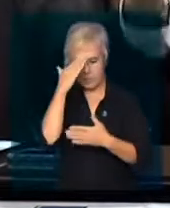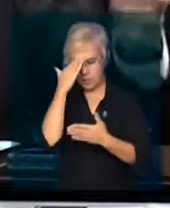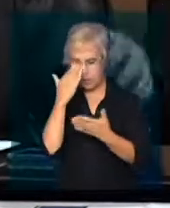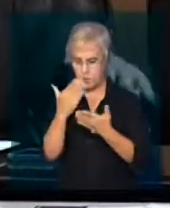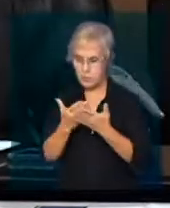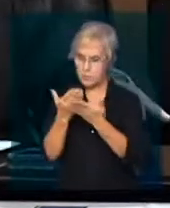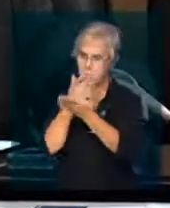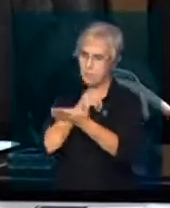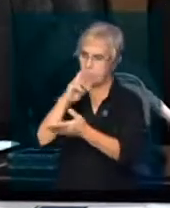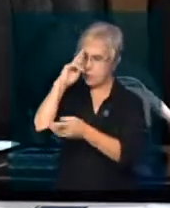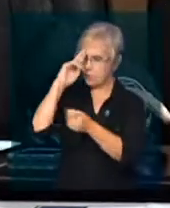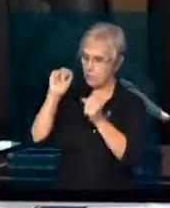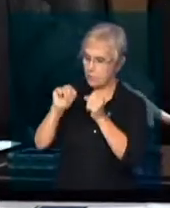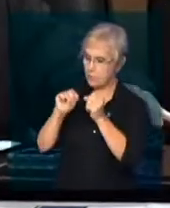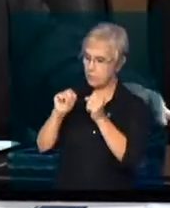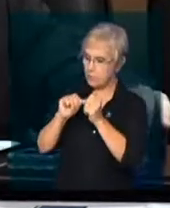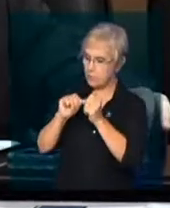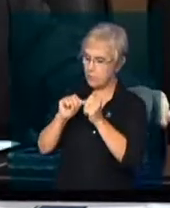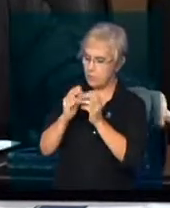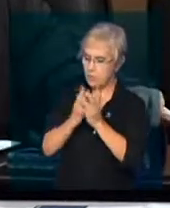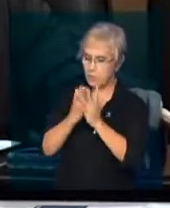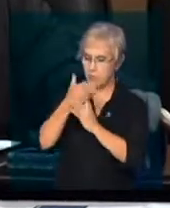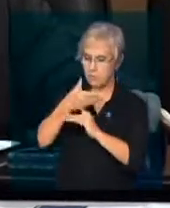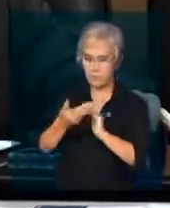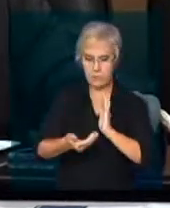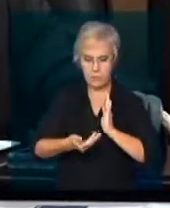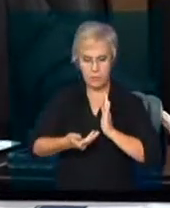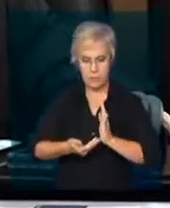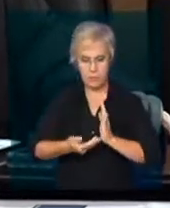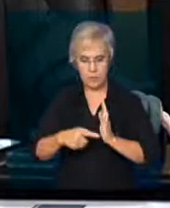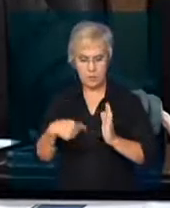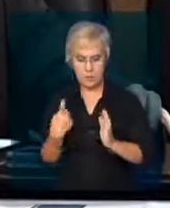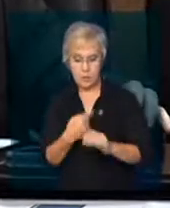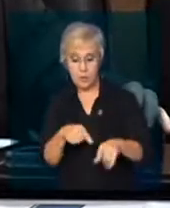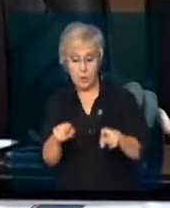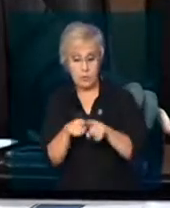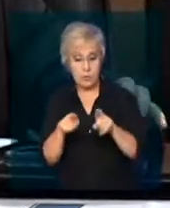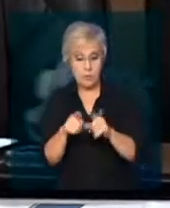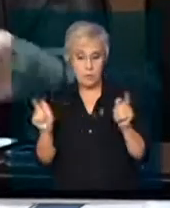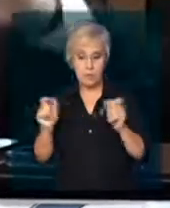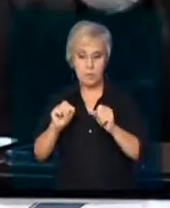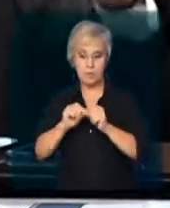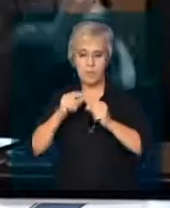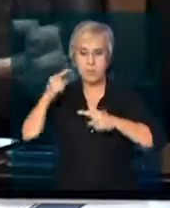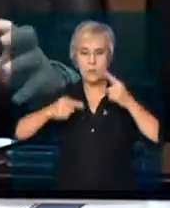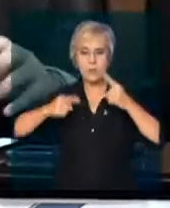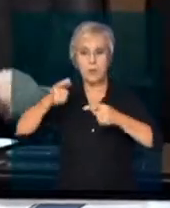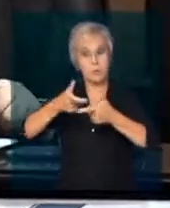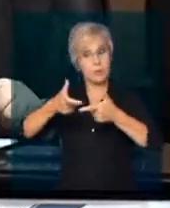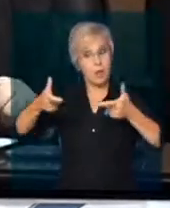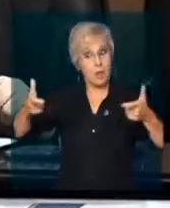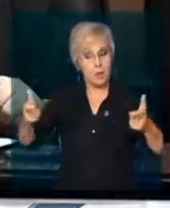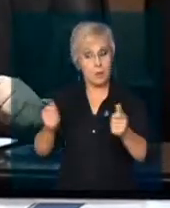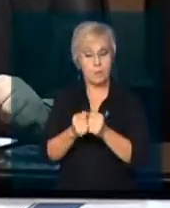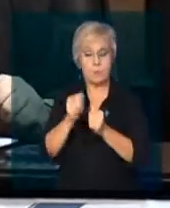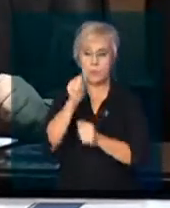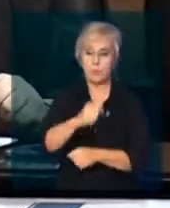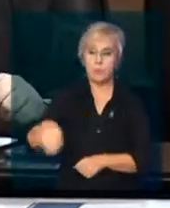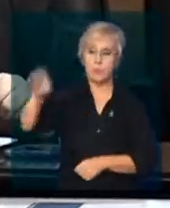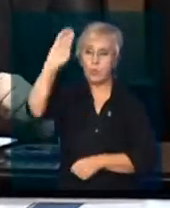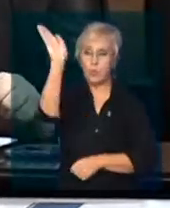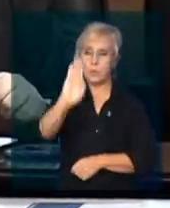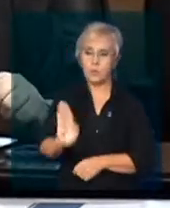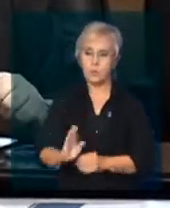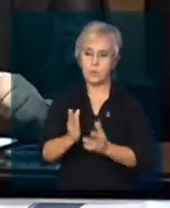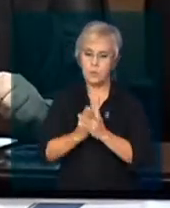está fazendo pela Câmara Federal, nós poderemos também fazer uma discussão ampliada a nível nacional